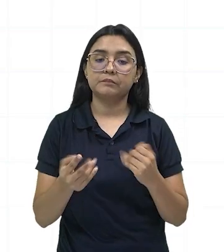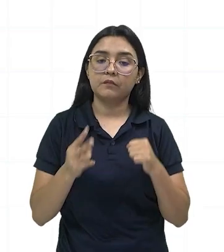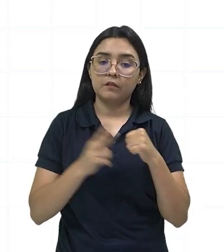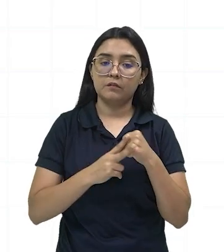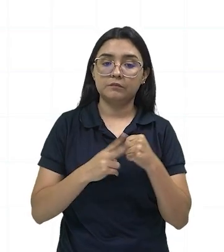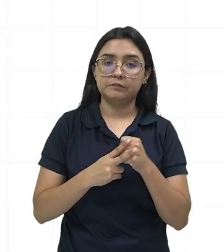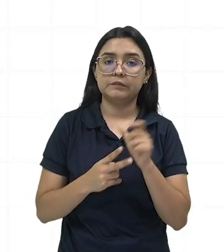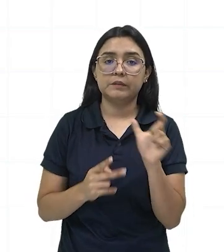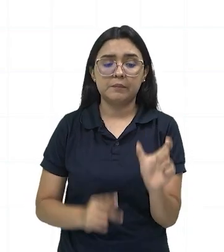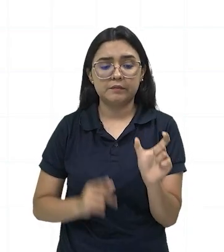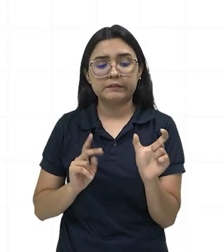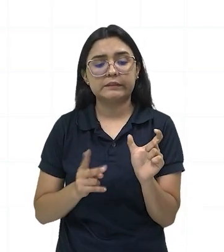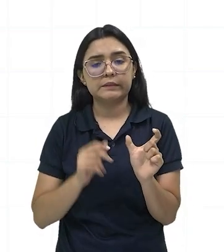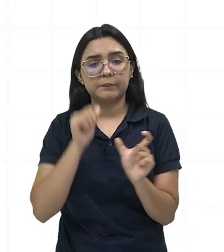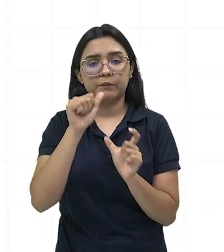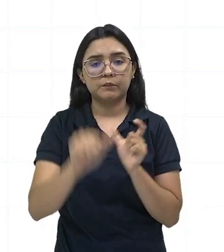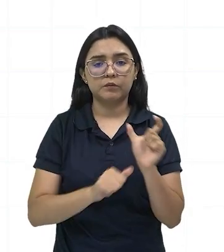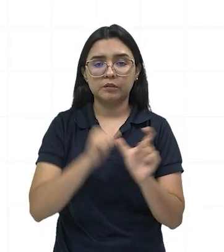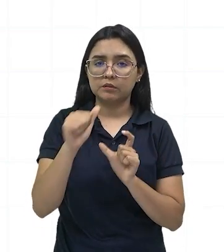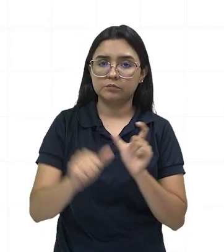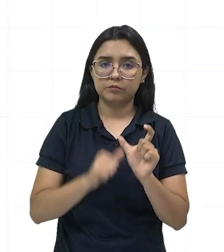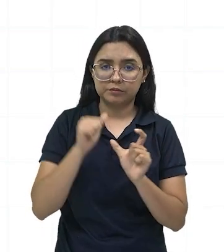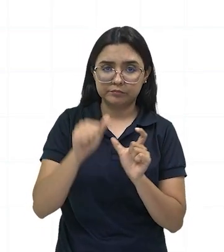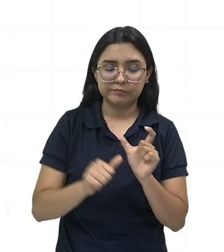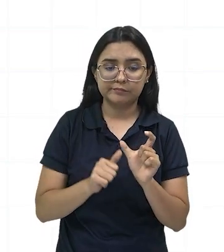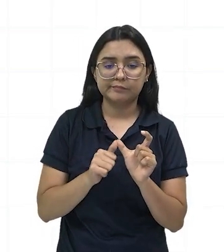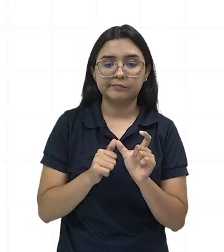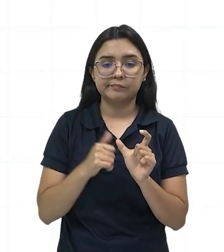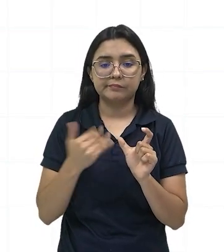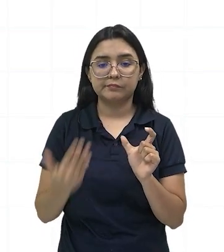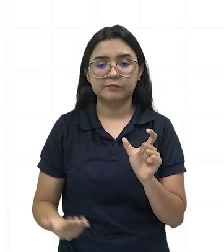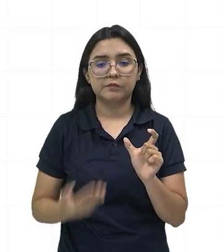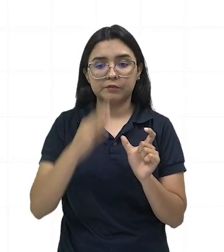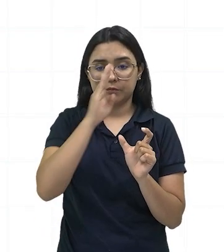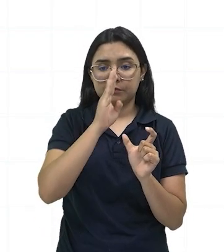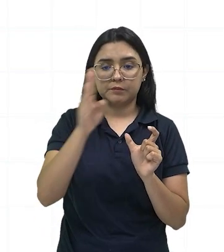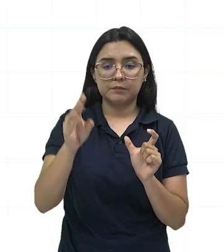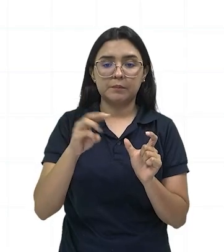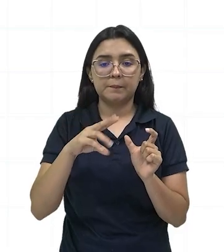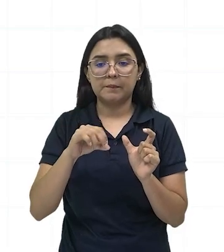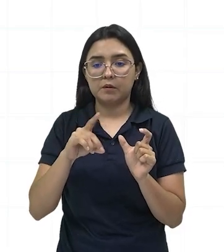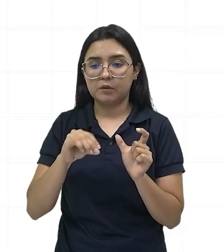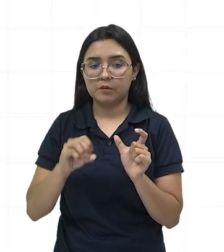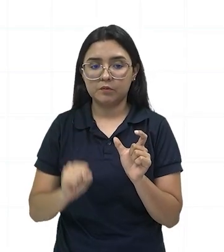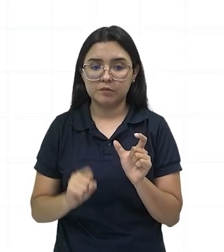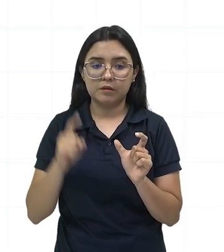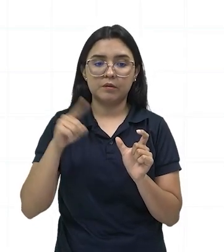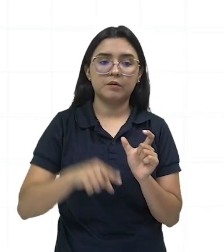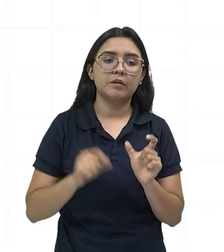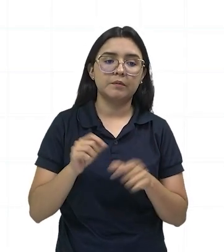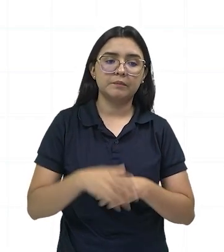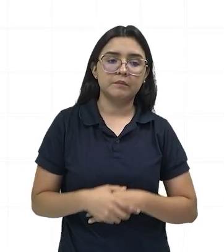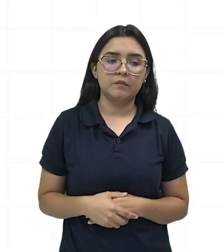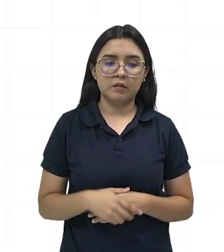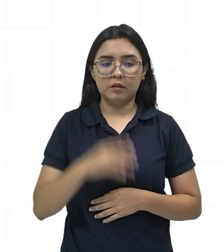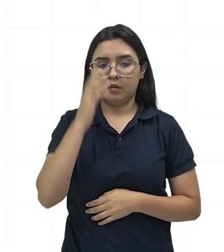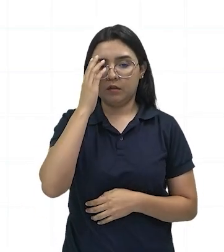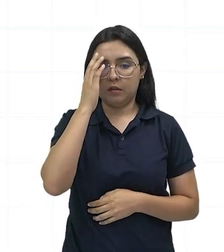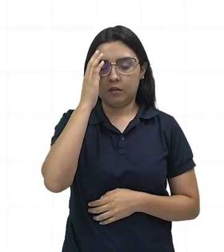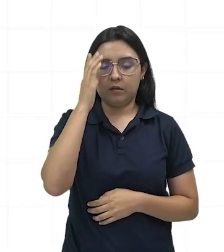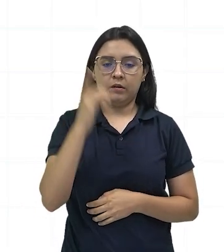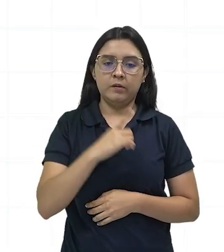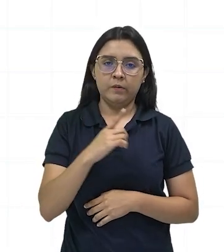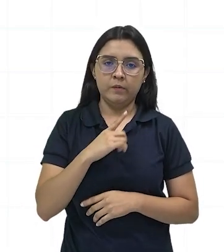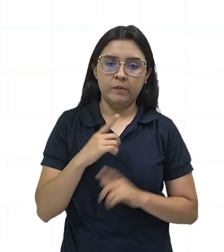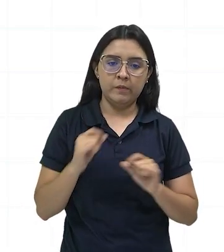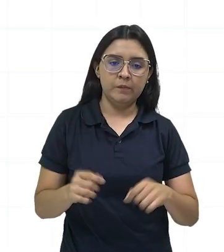que está o tempo todo mudando, o tempo todo apresentando variação. Então os principais modos verbais são... Então o verbo pode ter